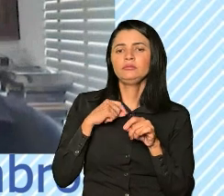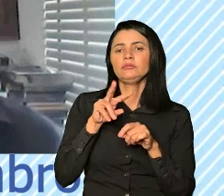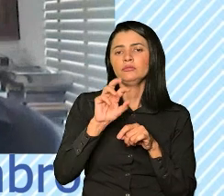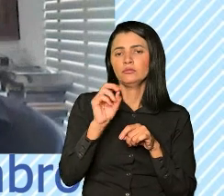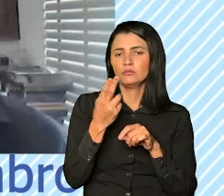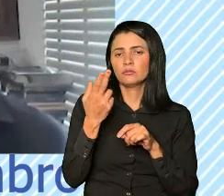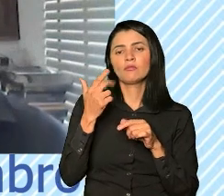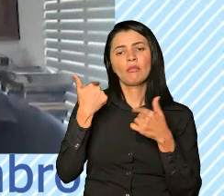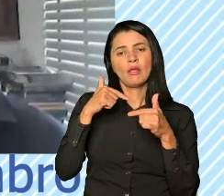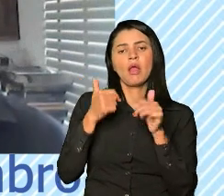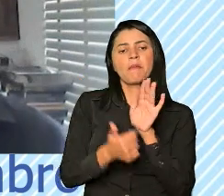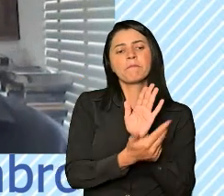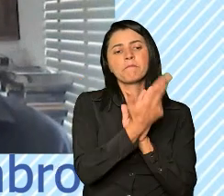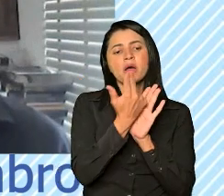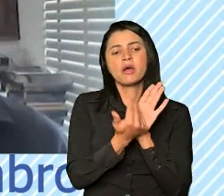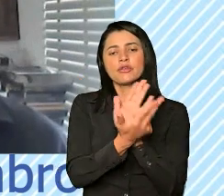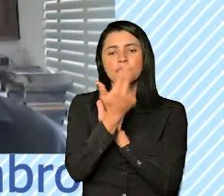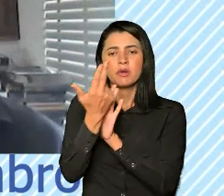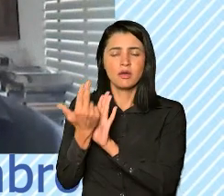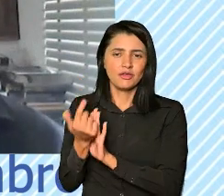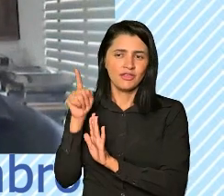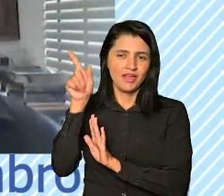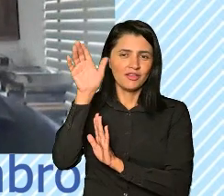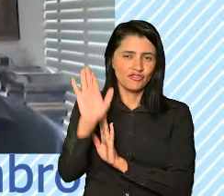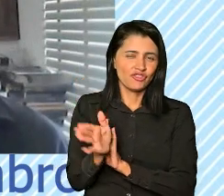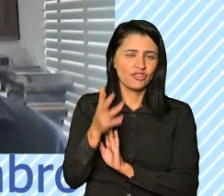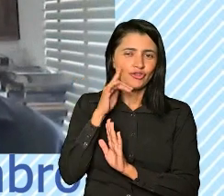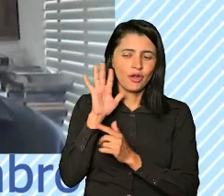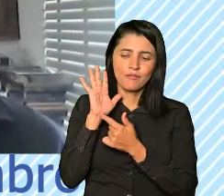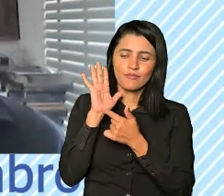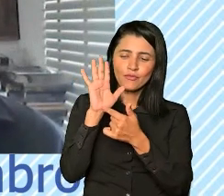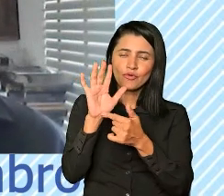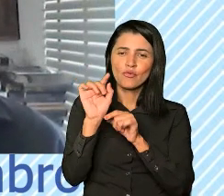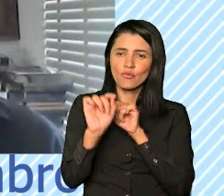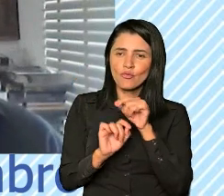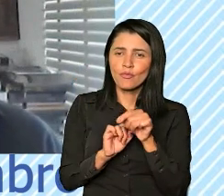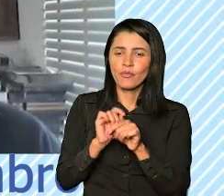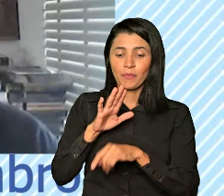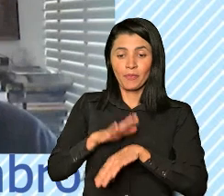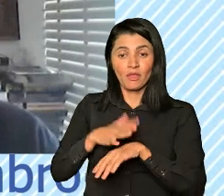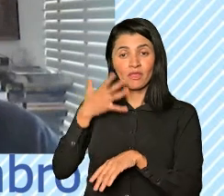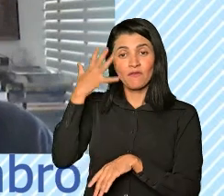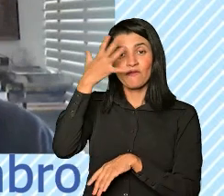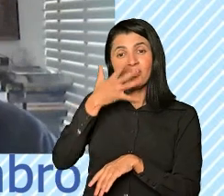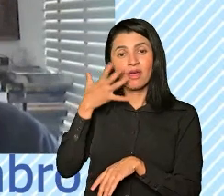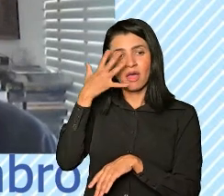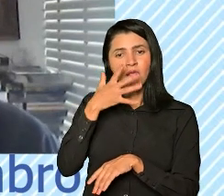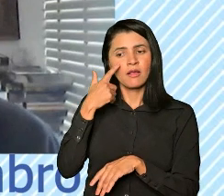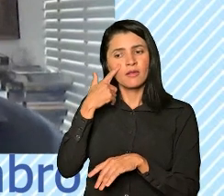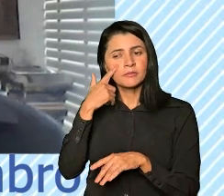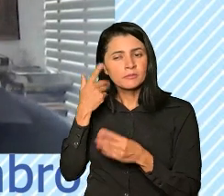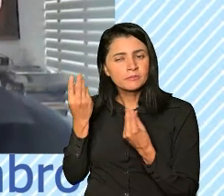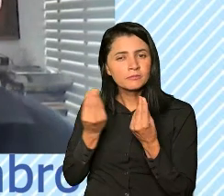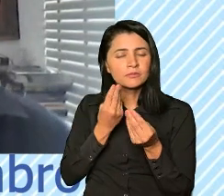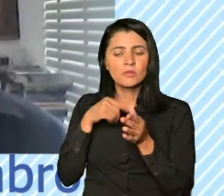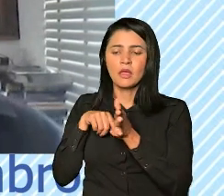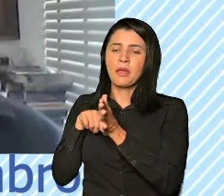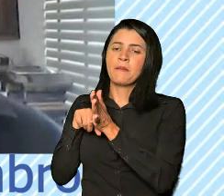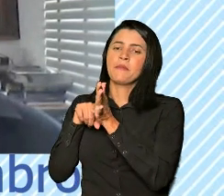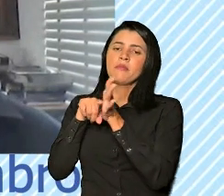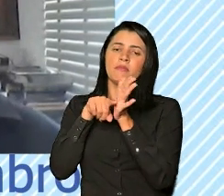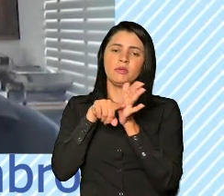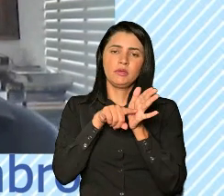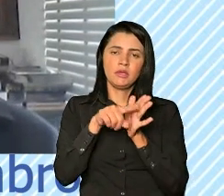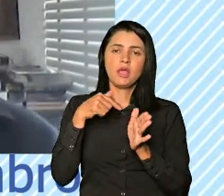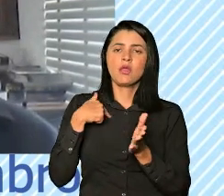muito com imagens. A Inês já citou que essa minha fala ela é um desdobramento de uma pesquisa que